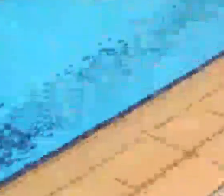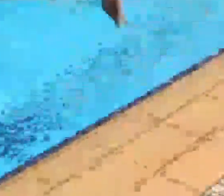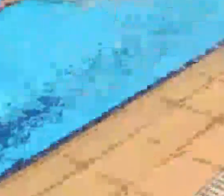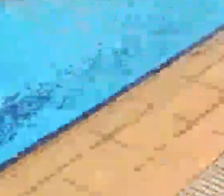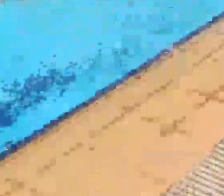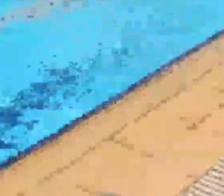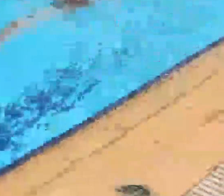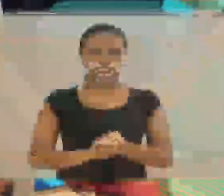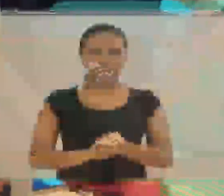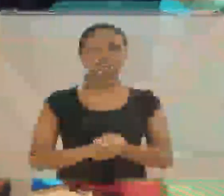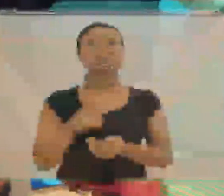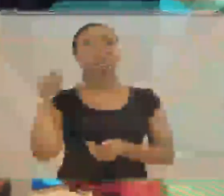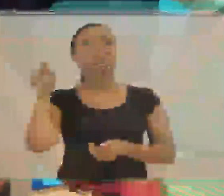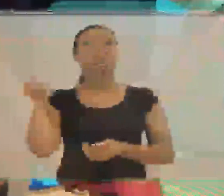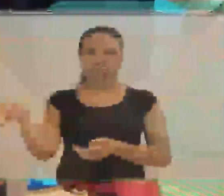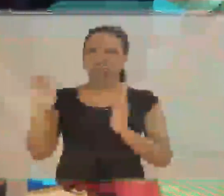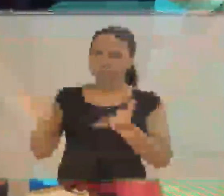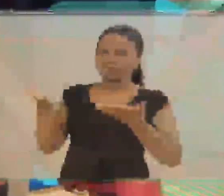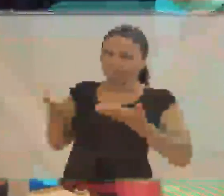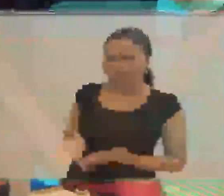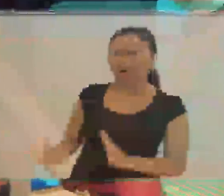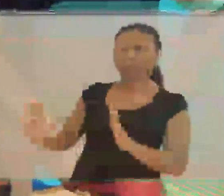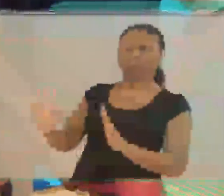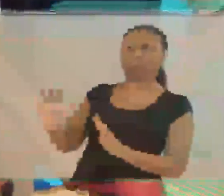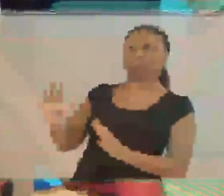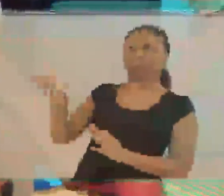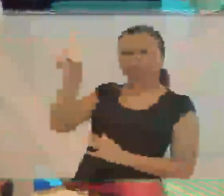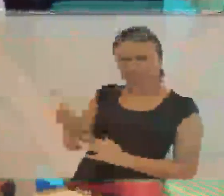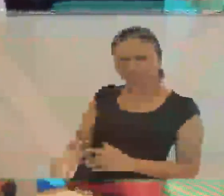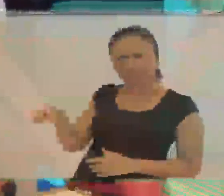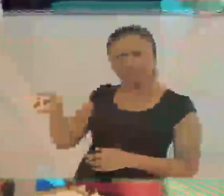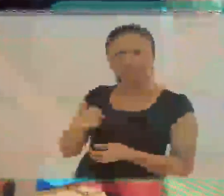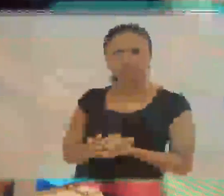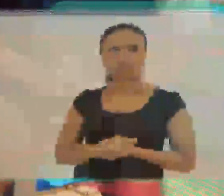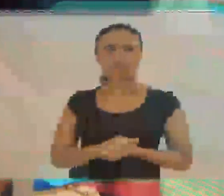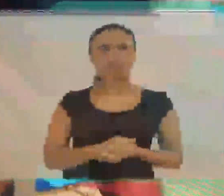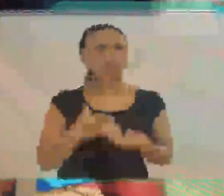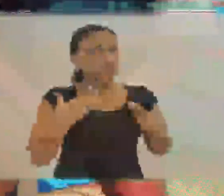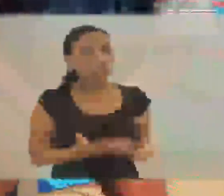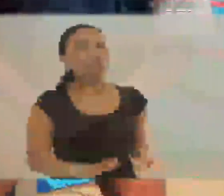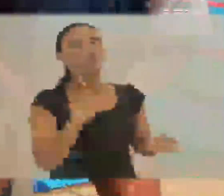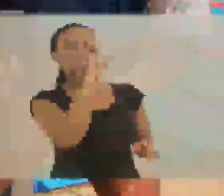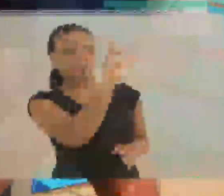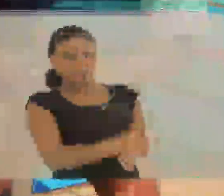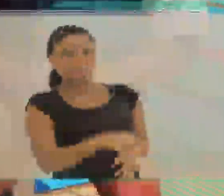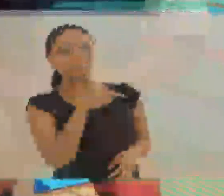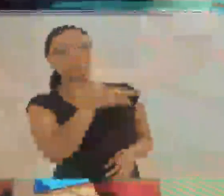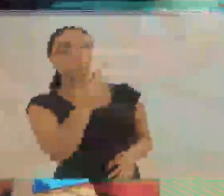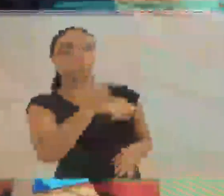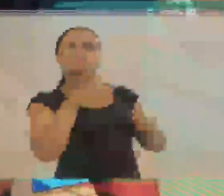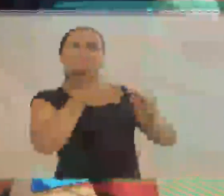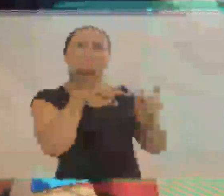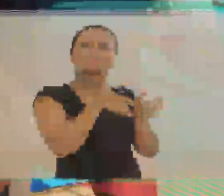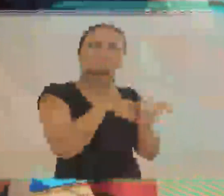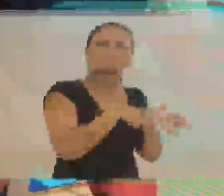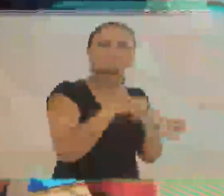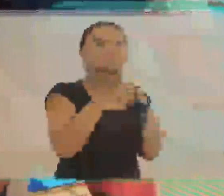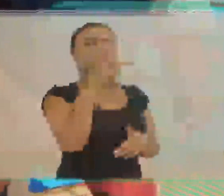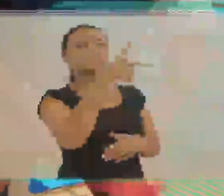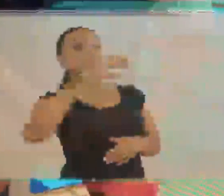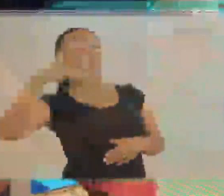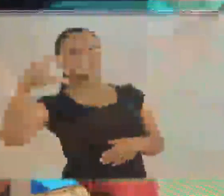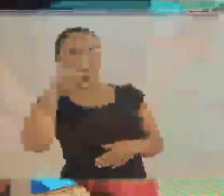olímpica. Você já nasceu com a sua deficiência? Nasci com minha deficiência, o diagnóstico clínico é